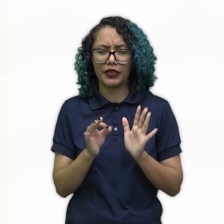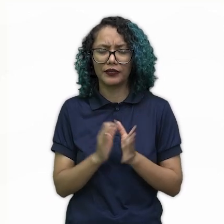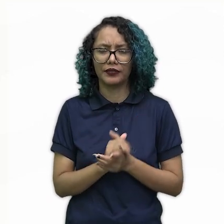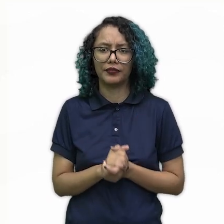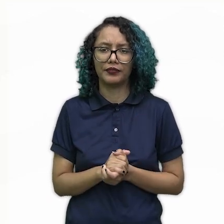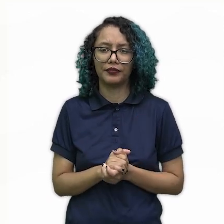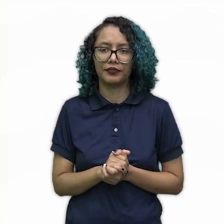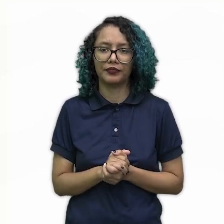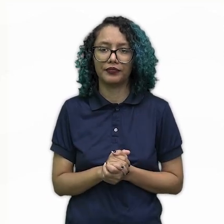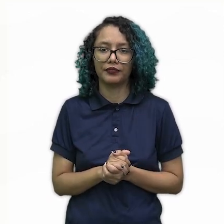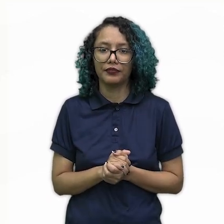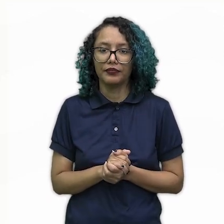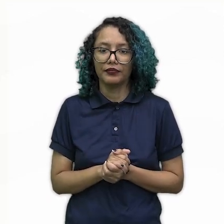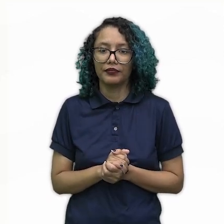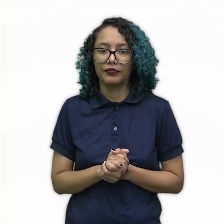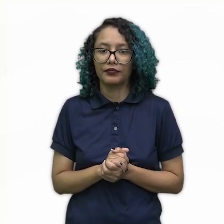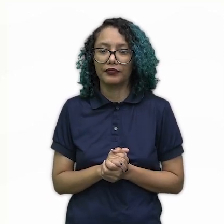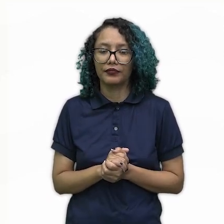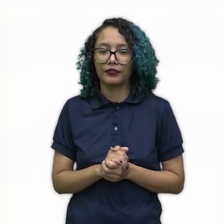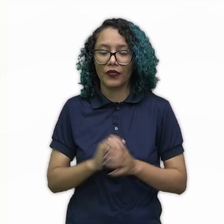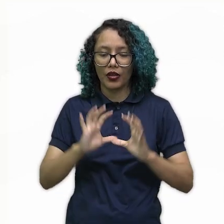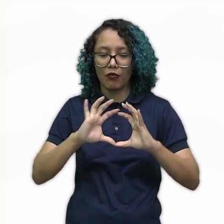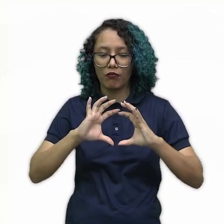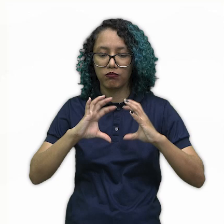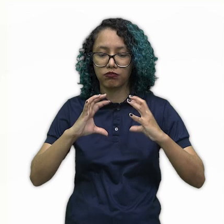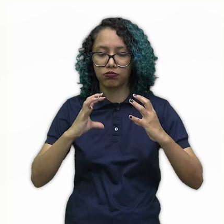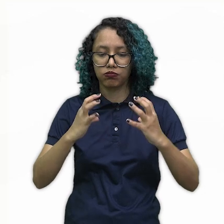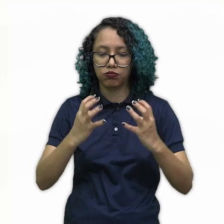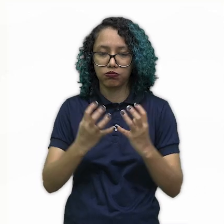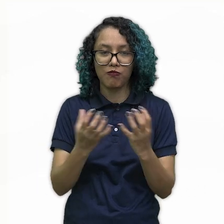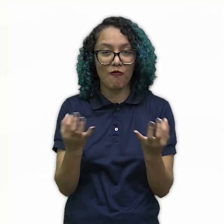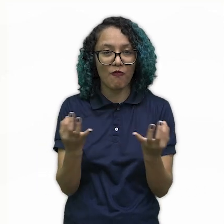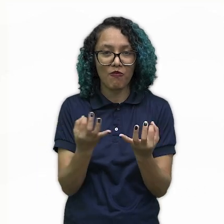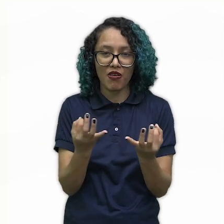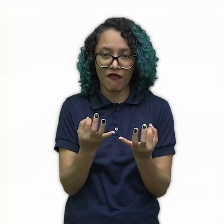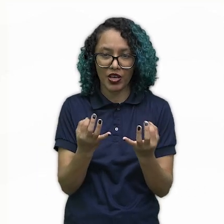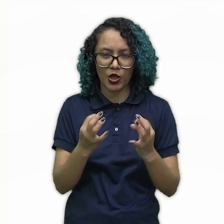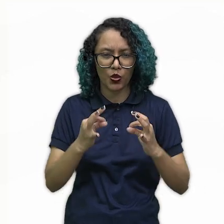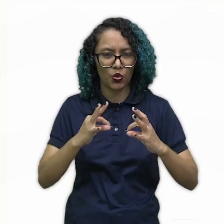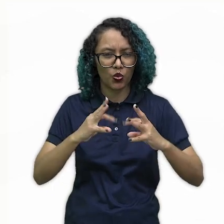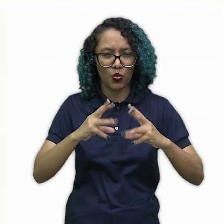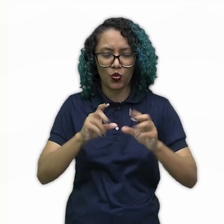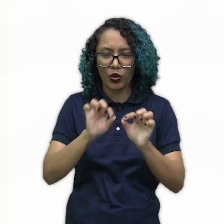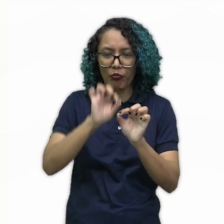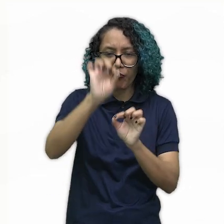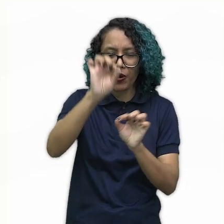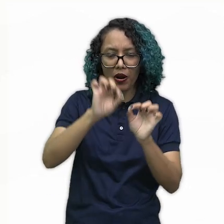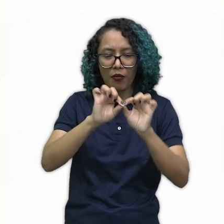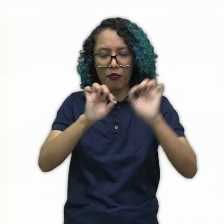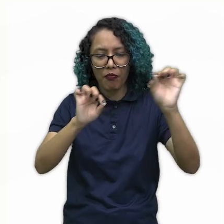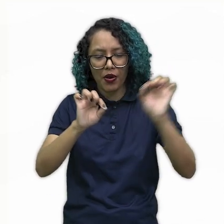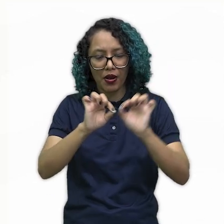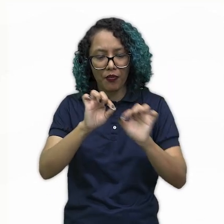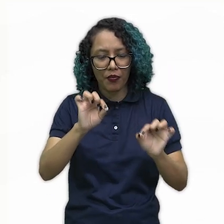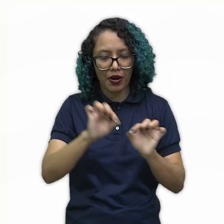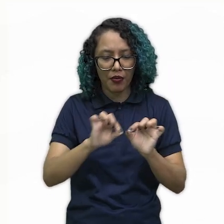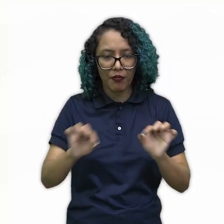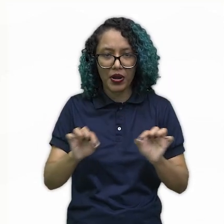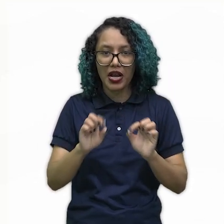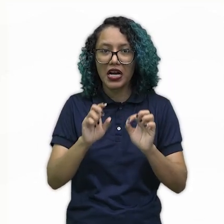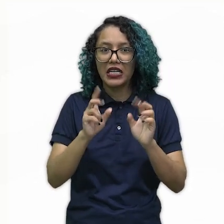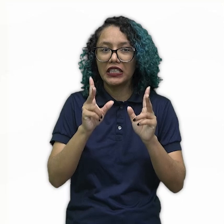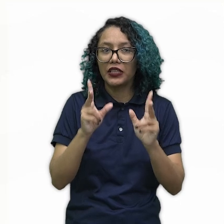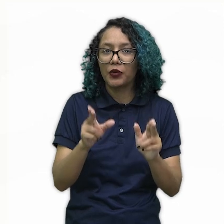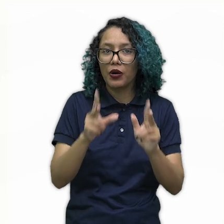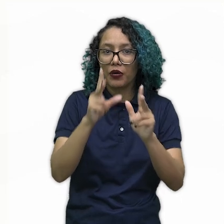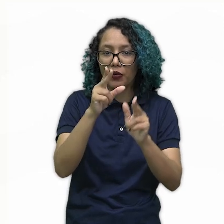né? Ela possui simetria perfeita em todas as direções, tá?